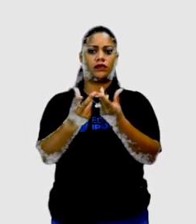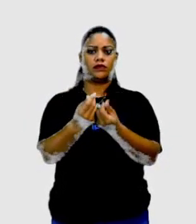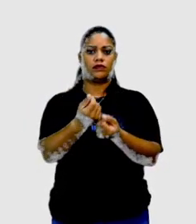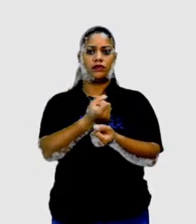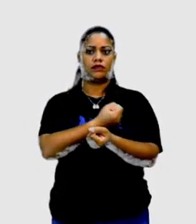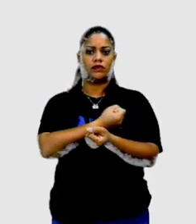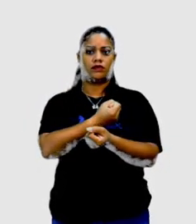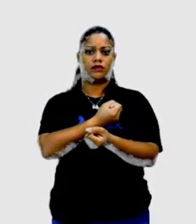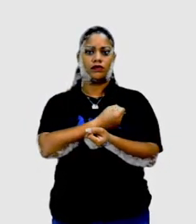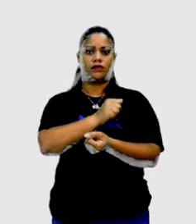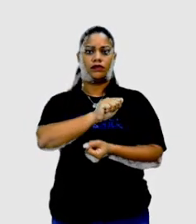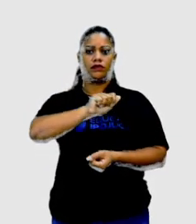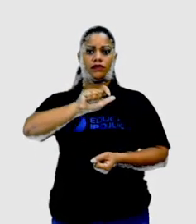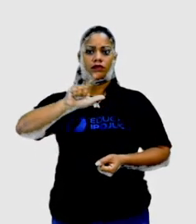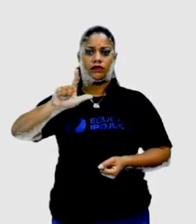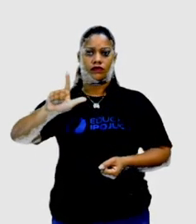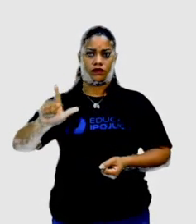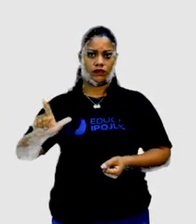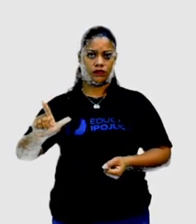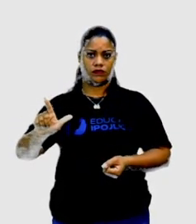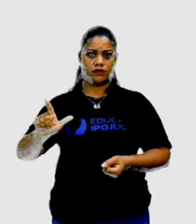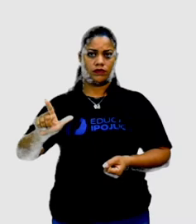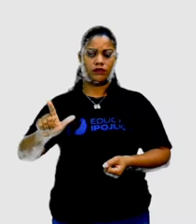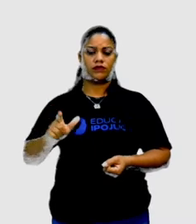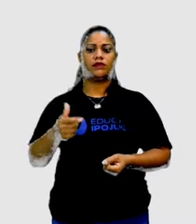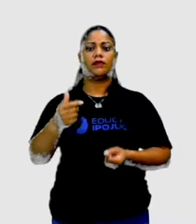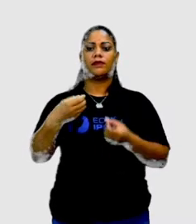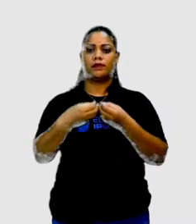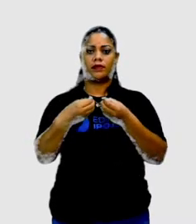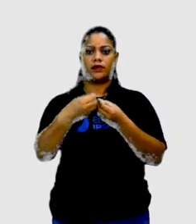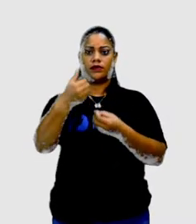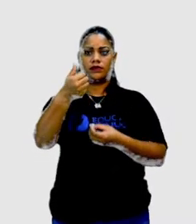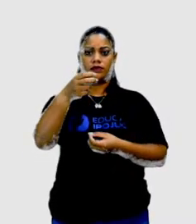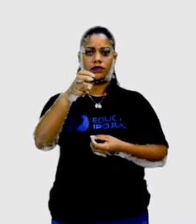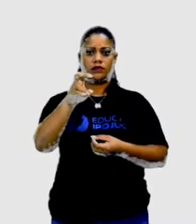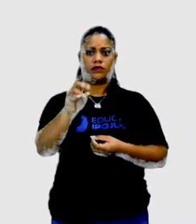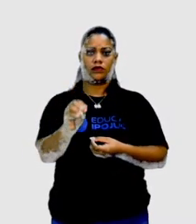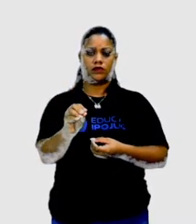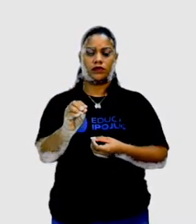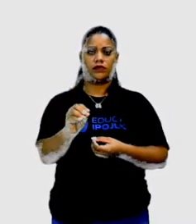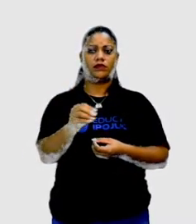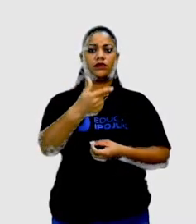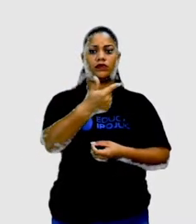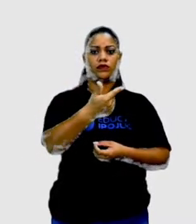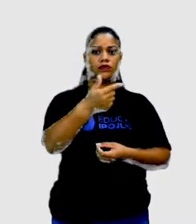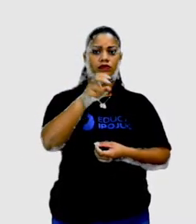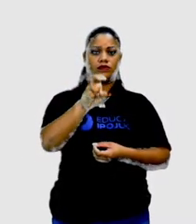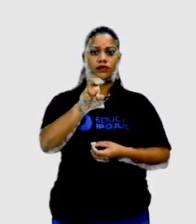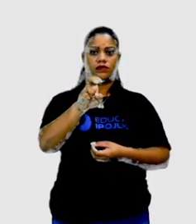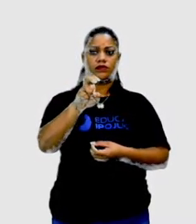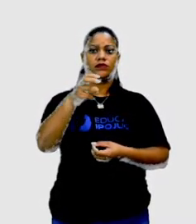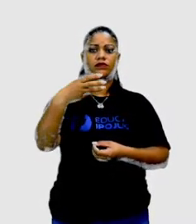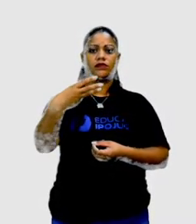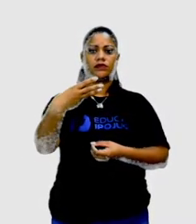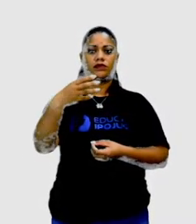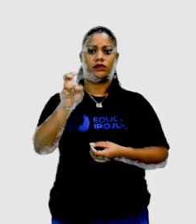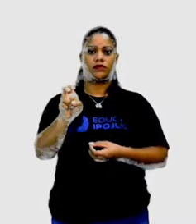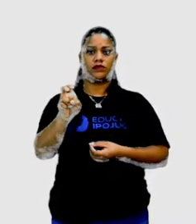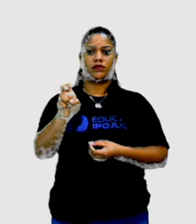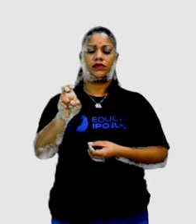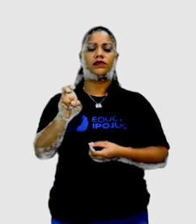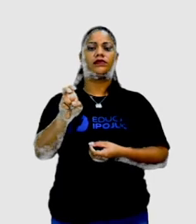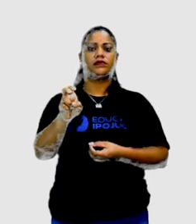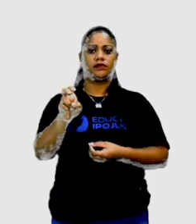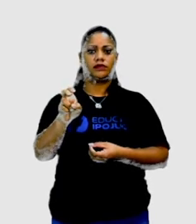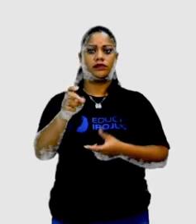esses números azuis que estão ao lado do 150, o 2, o 5, o 3 e o 5, eles